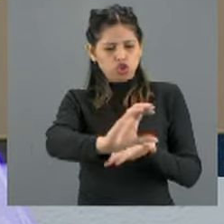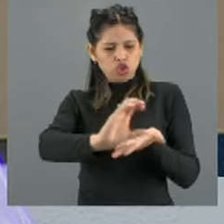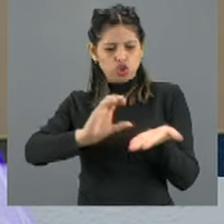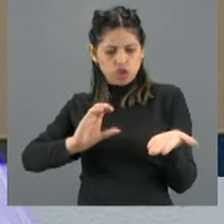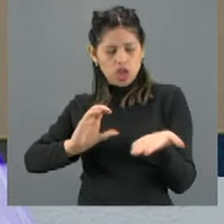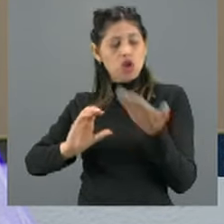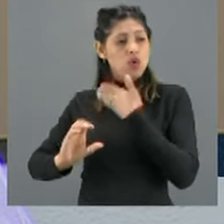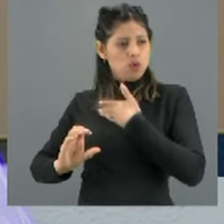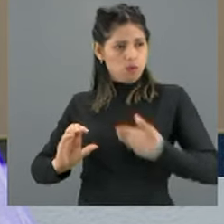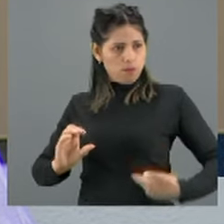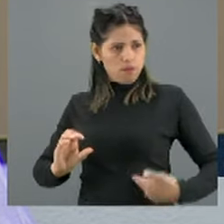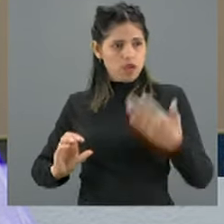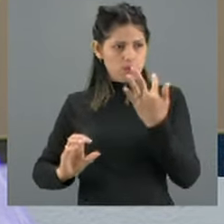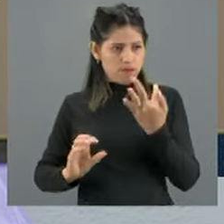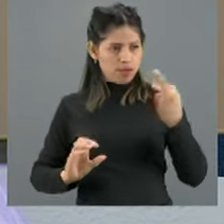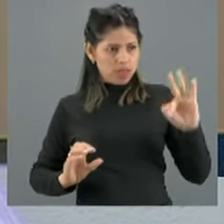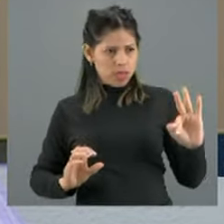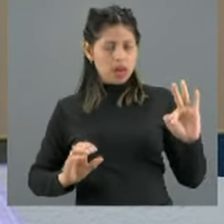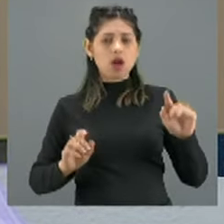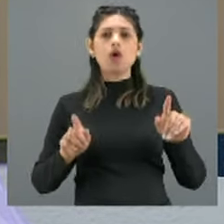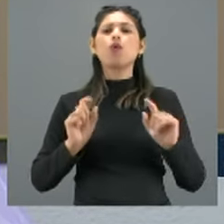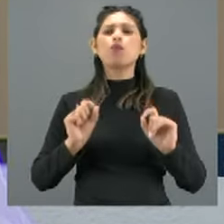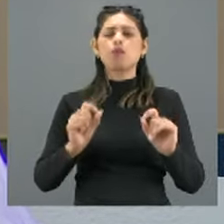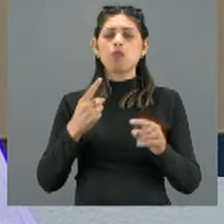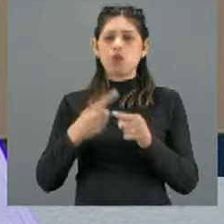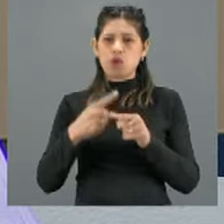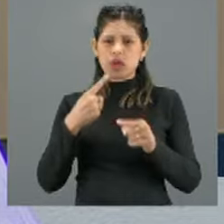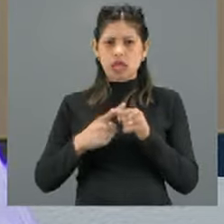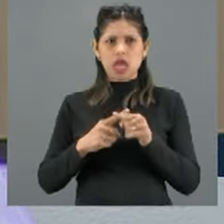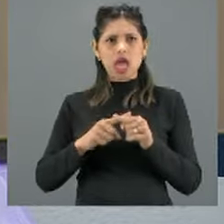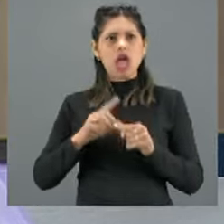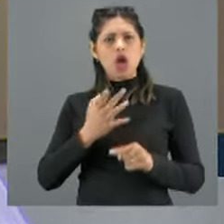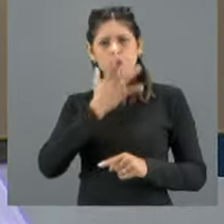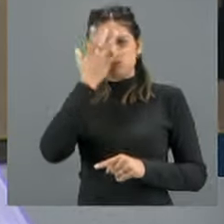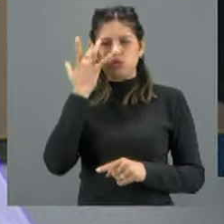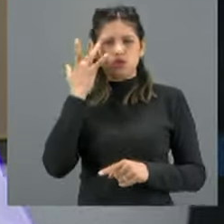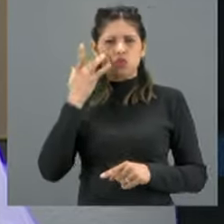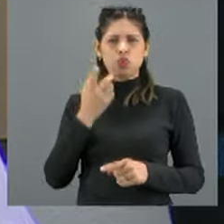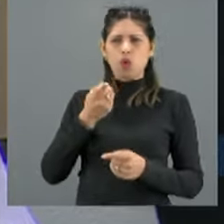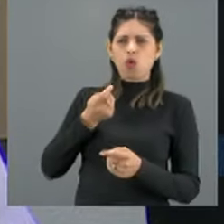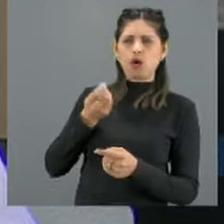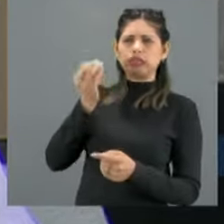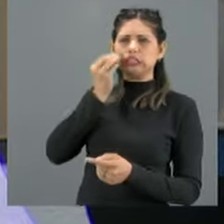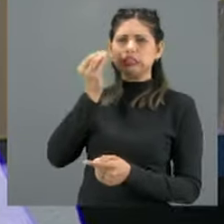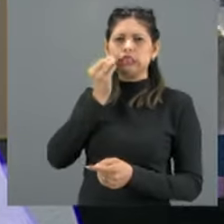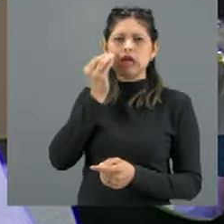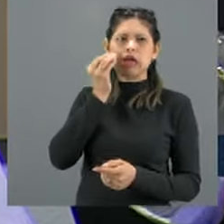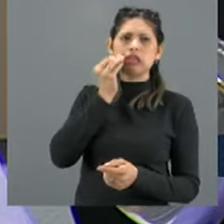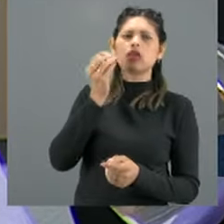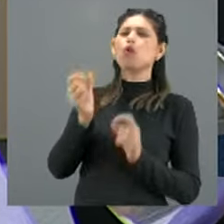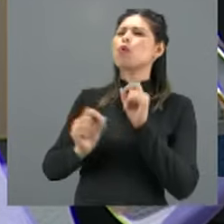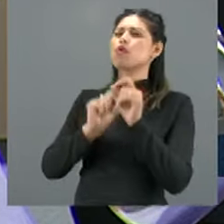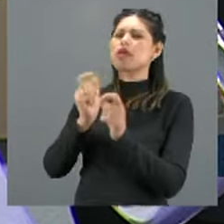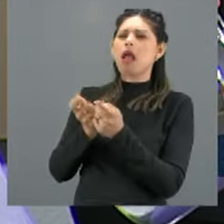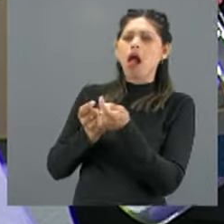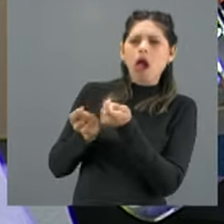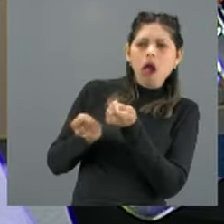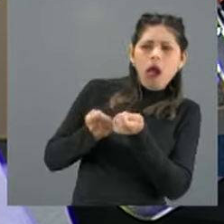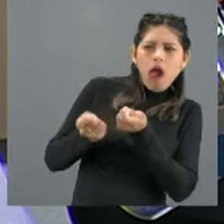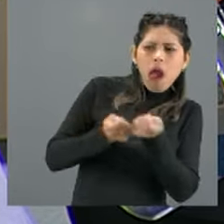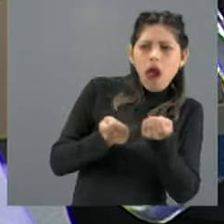que manipulam líderes, caciques, usando como peça